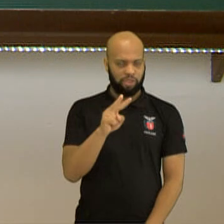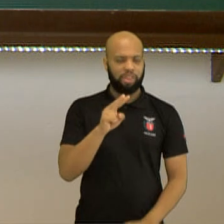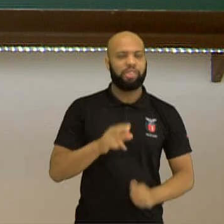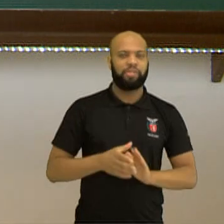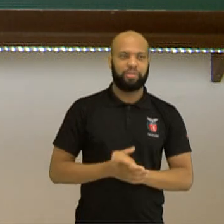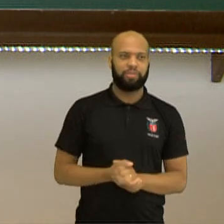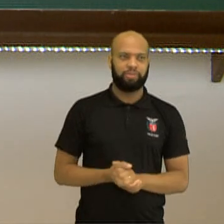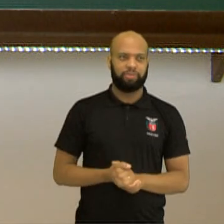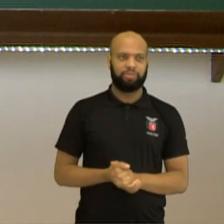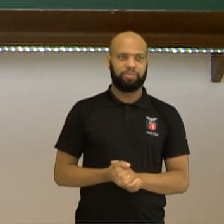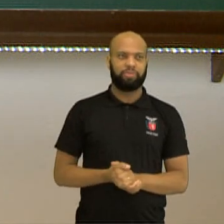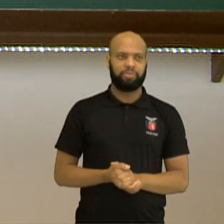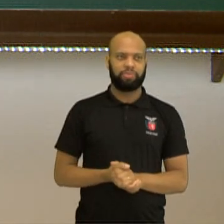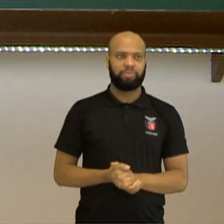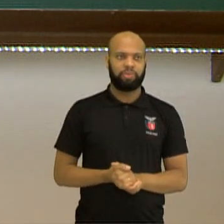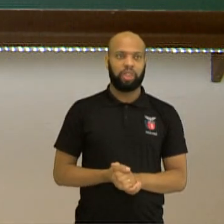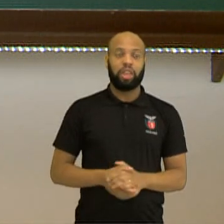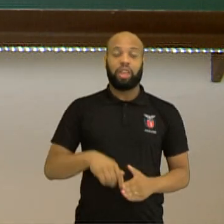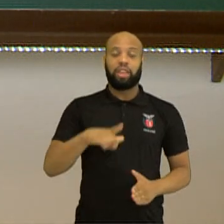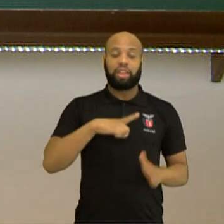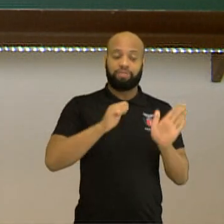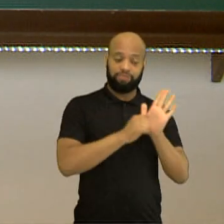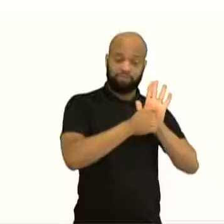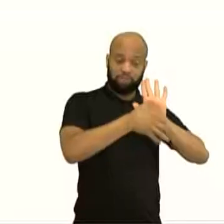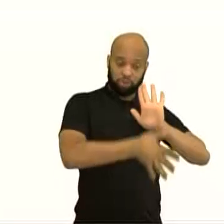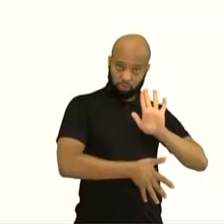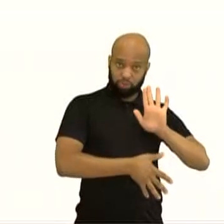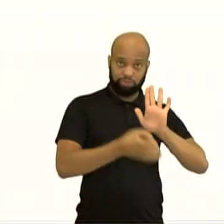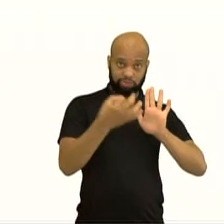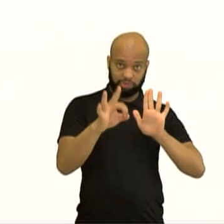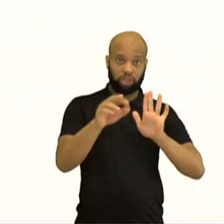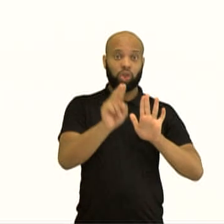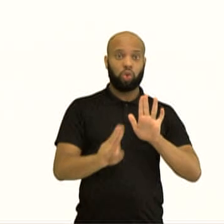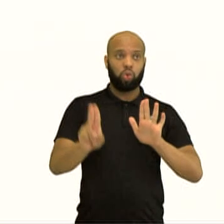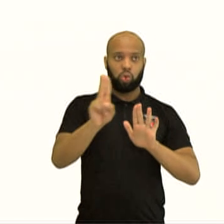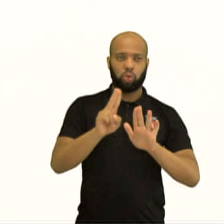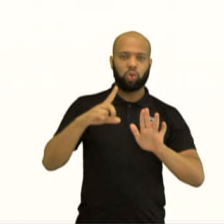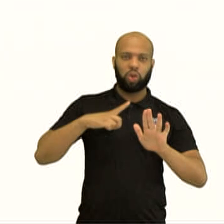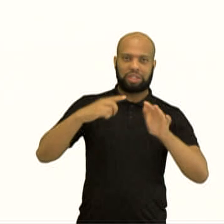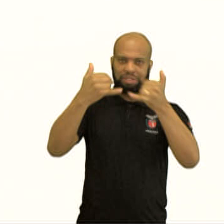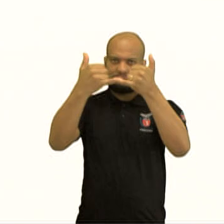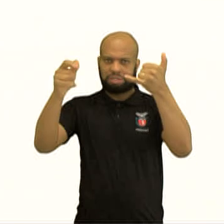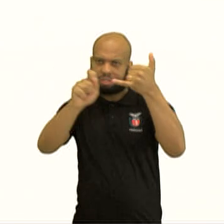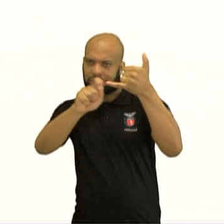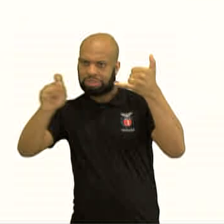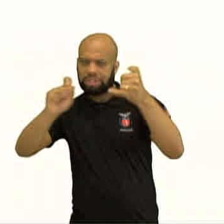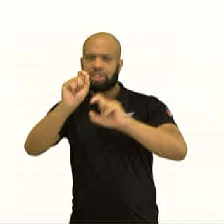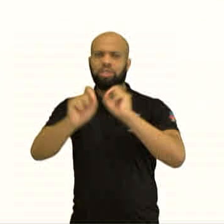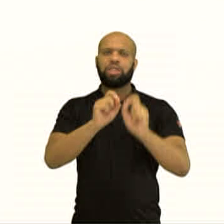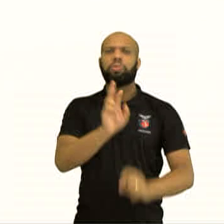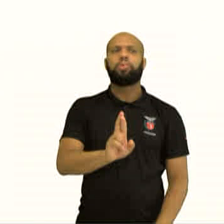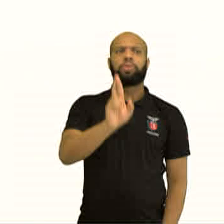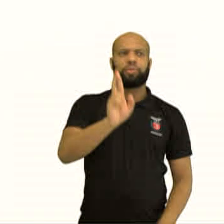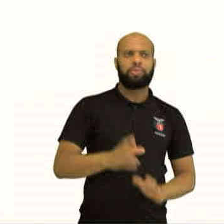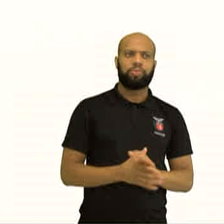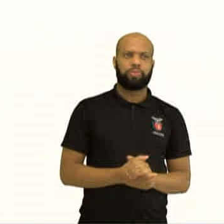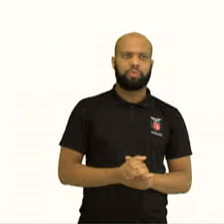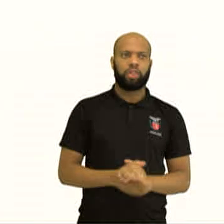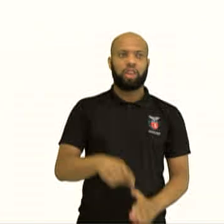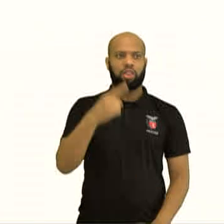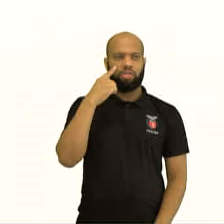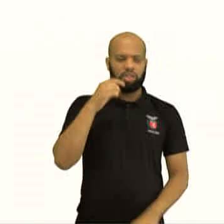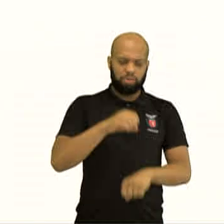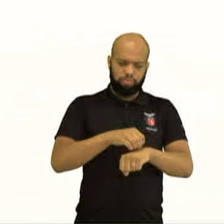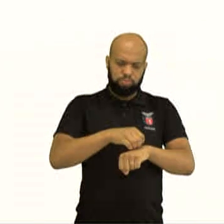Vamos. Quais as figuras de linguagem foram usadas nesse trecho? O que elas representam? Hematoma